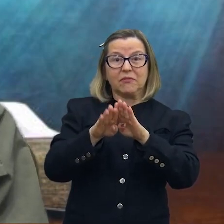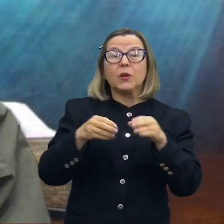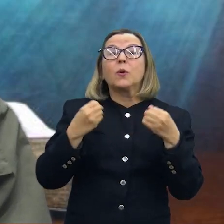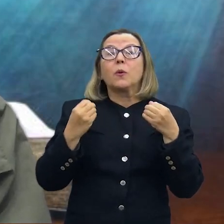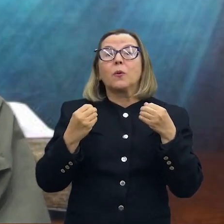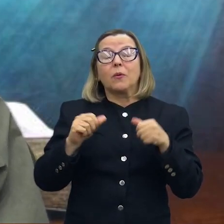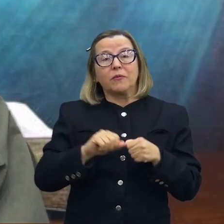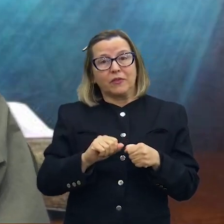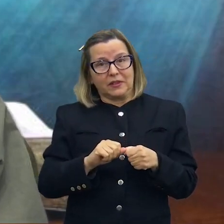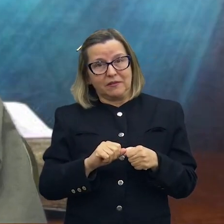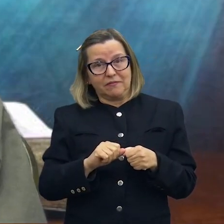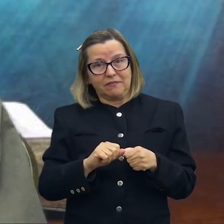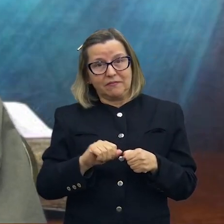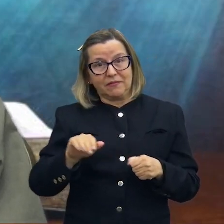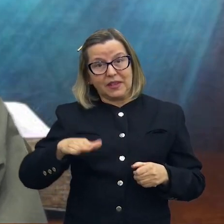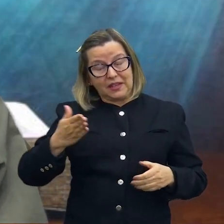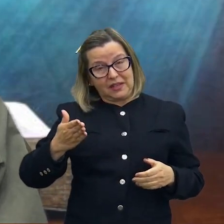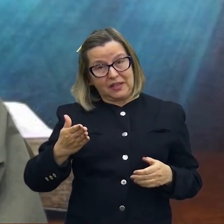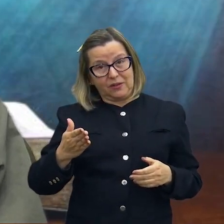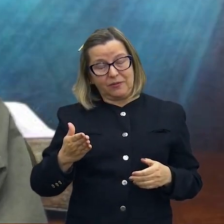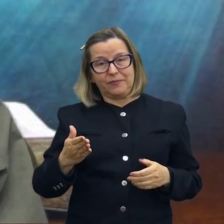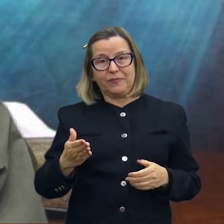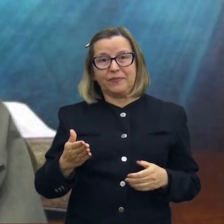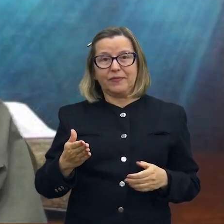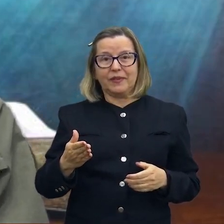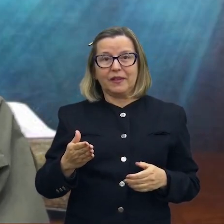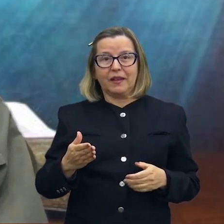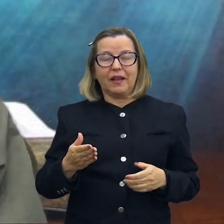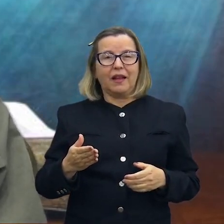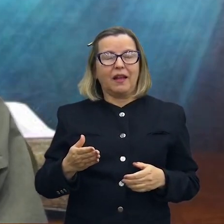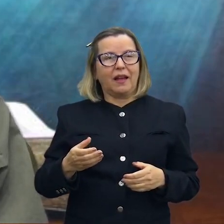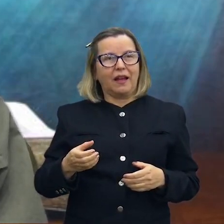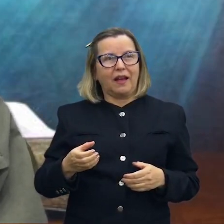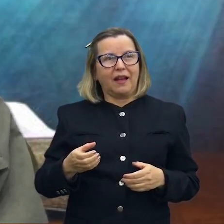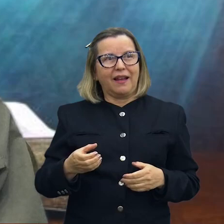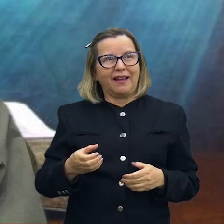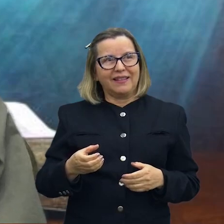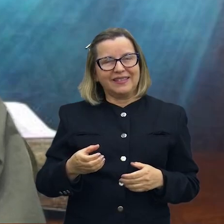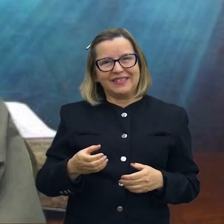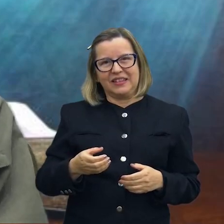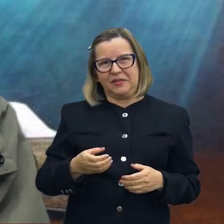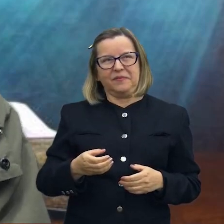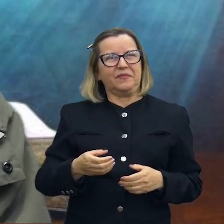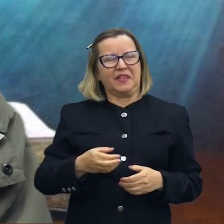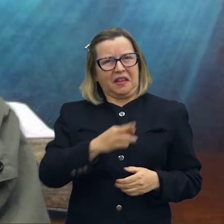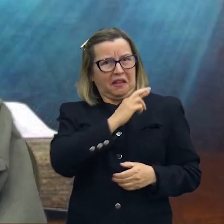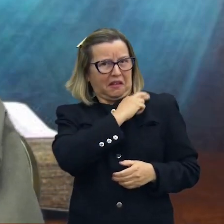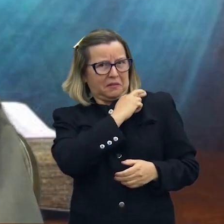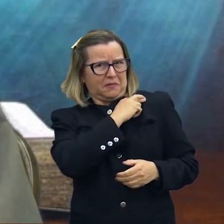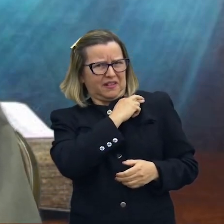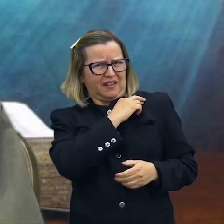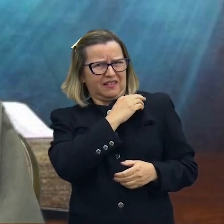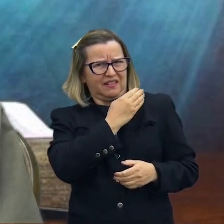Aí, sobra para todo mundo. Sobra para o presidente, sobra para a mulher, sobra para o vizinho, sobra para todo